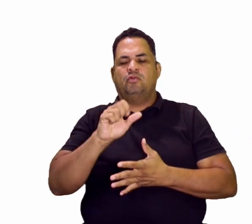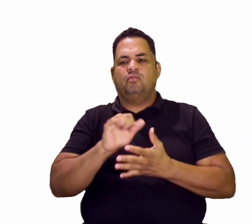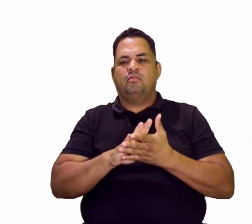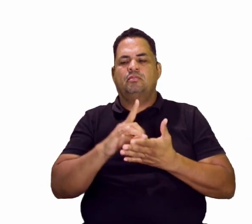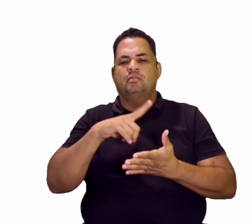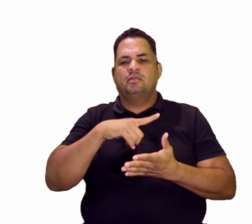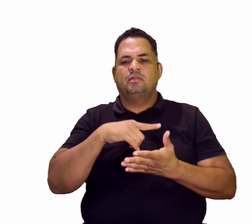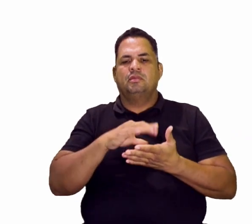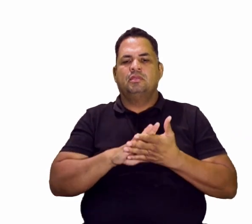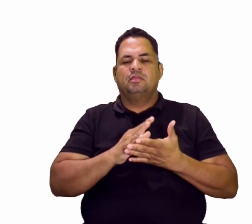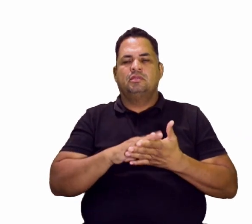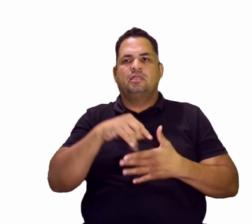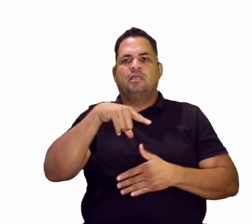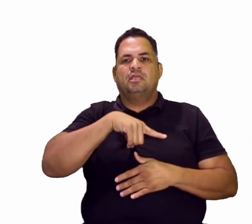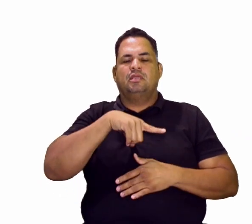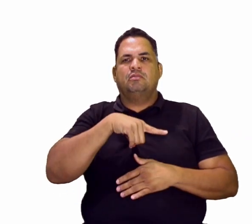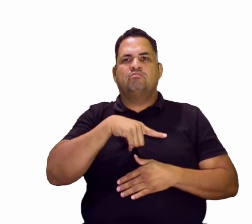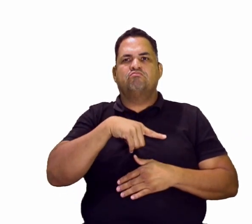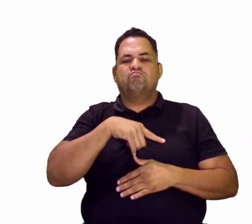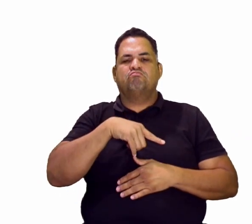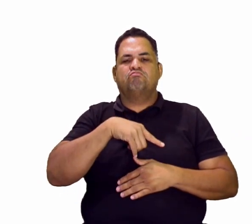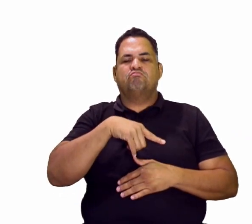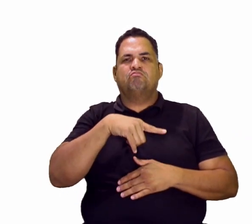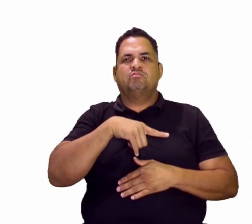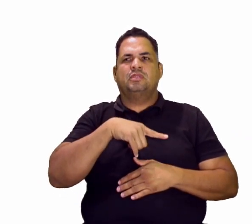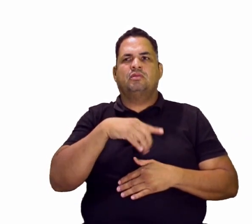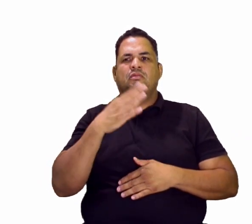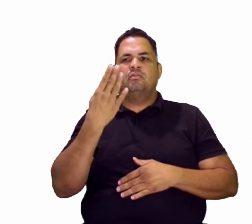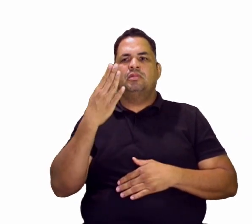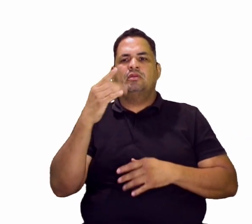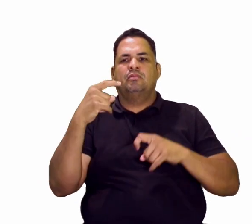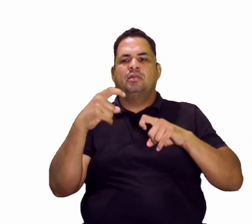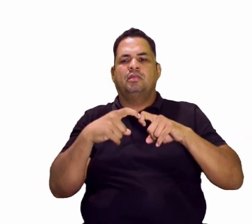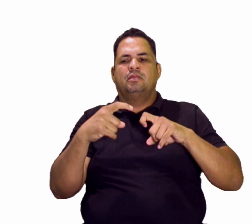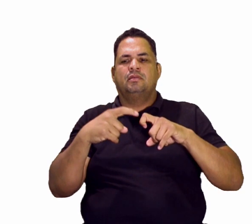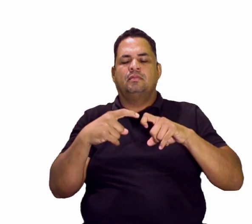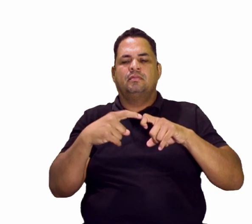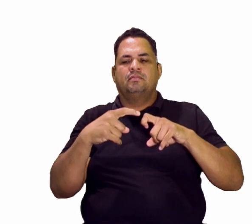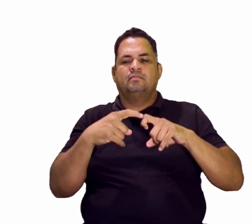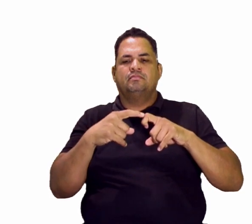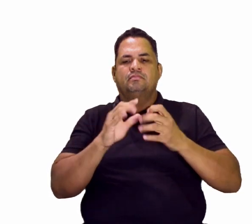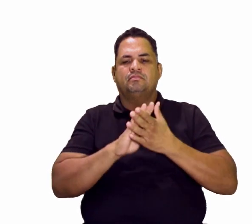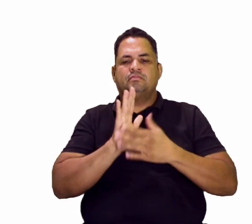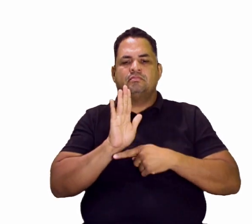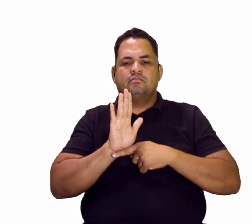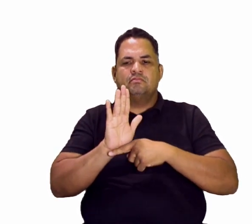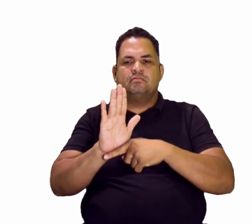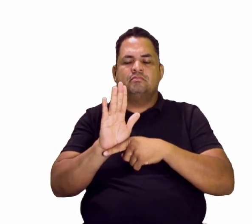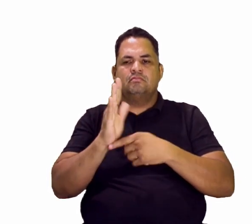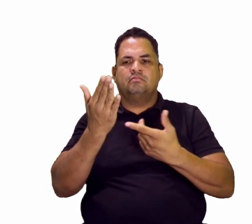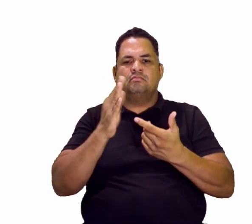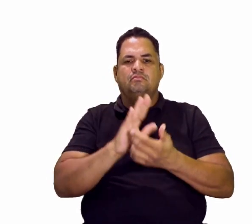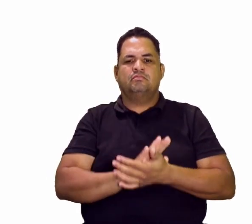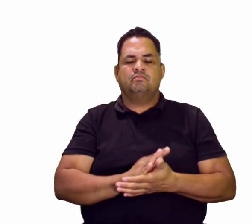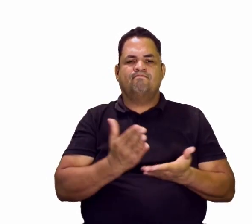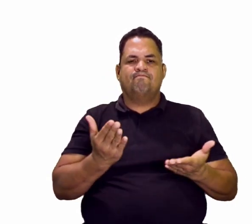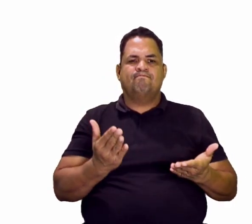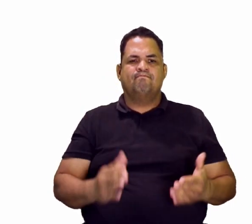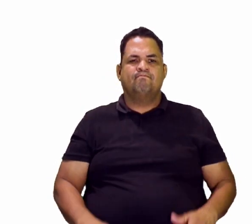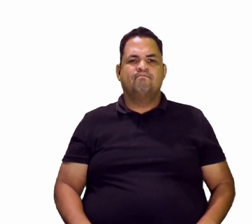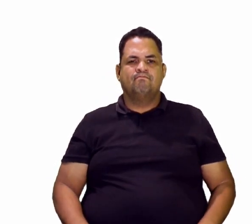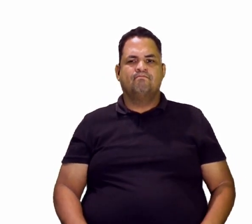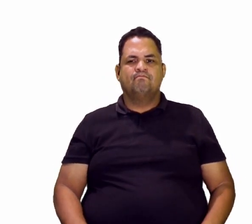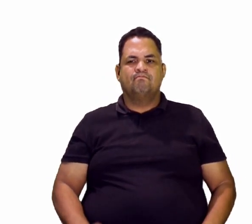né? Existe uma brasileira, né? Uma biomédica, se não me engano, que ajudou aí essa questão